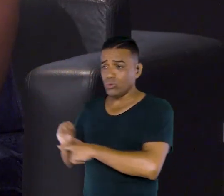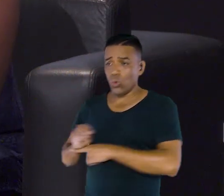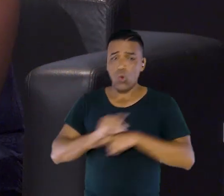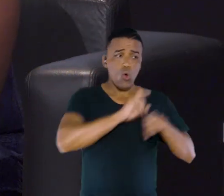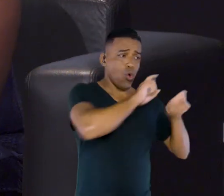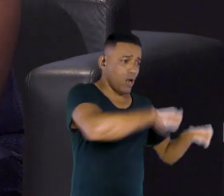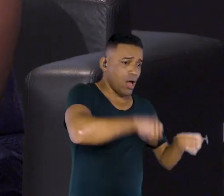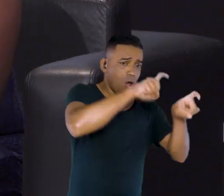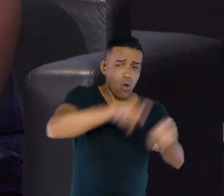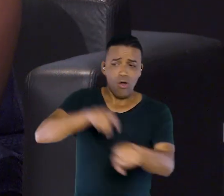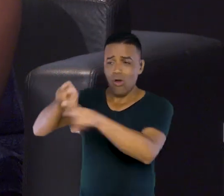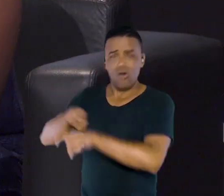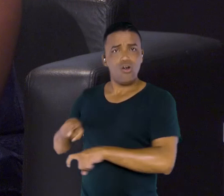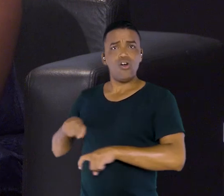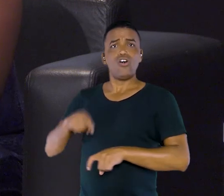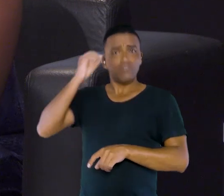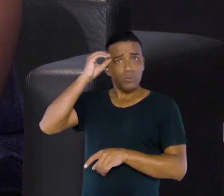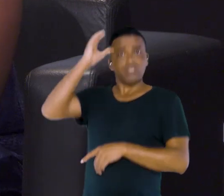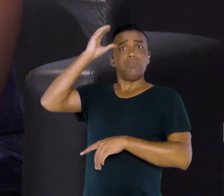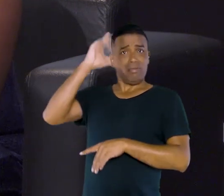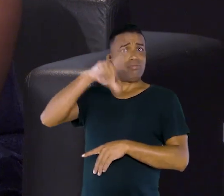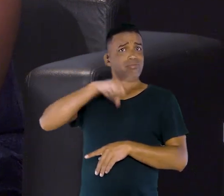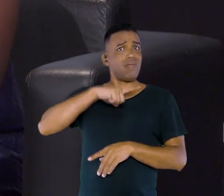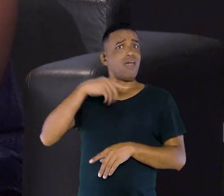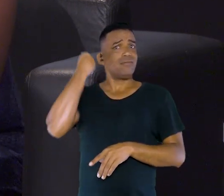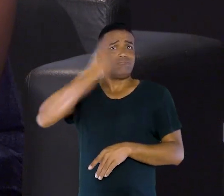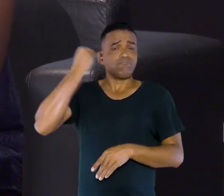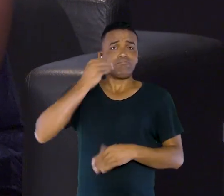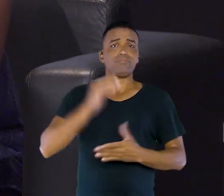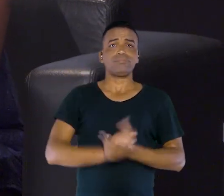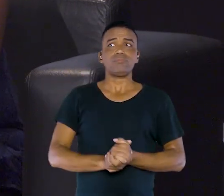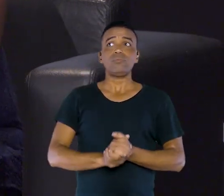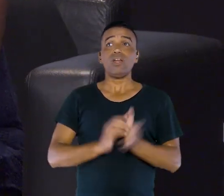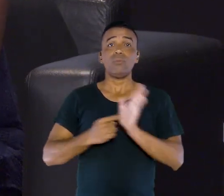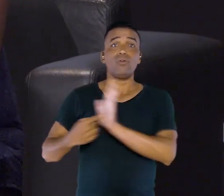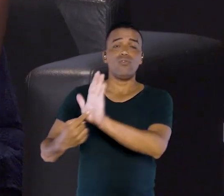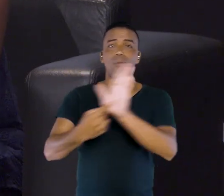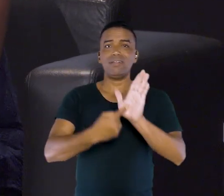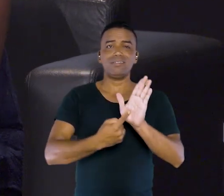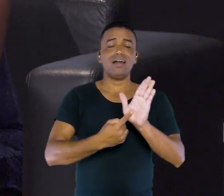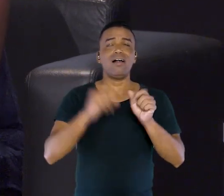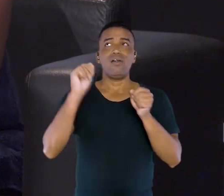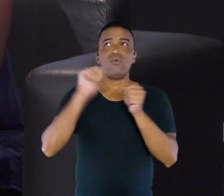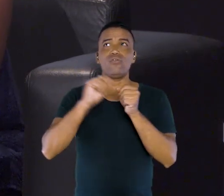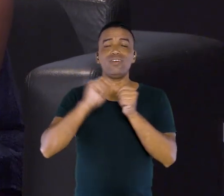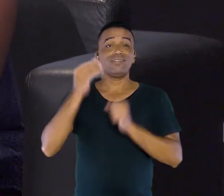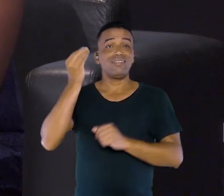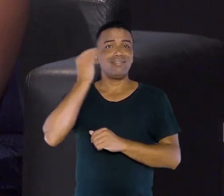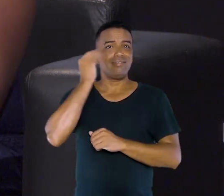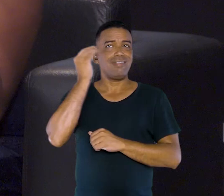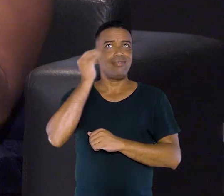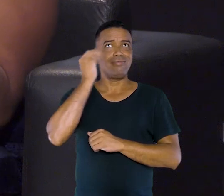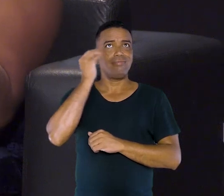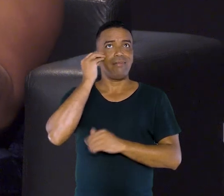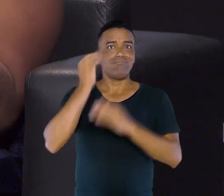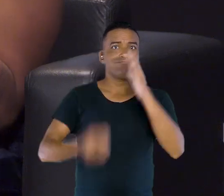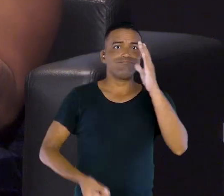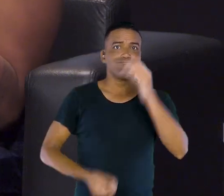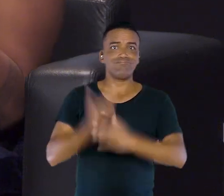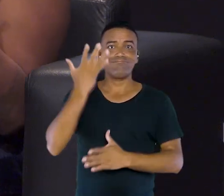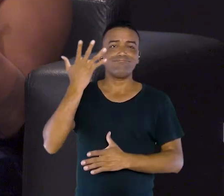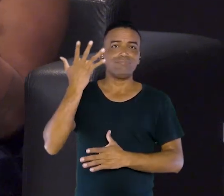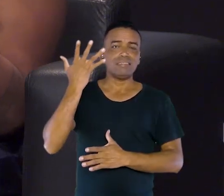as sabedoras da roça. E como posso apresentar as folhas, tentei criar